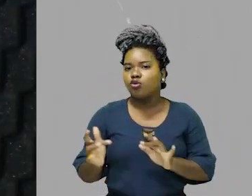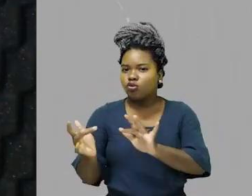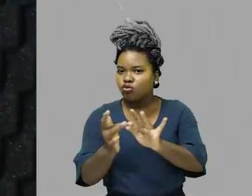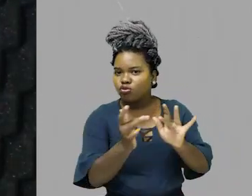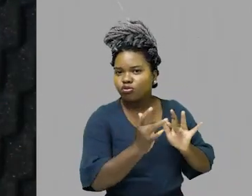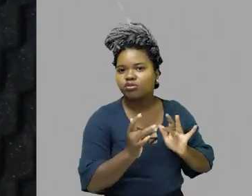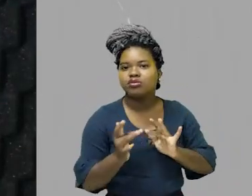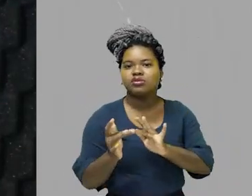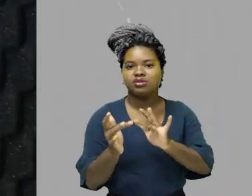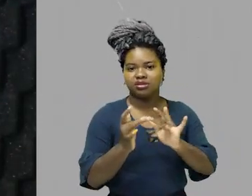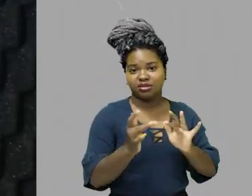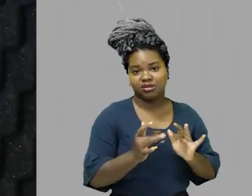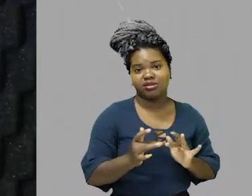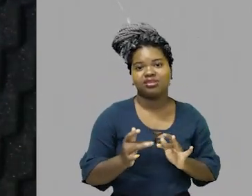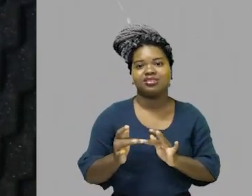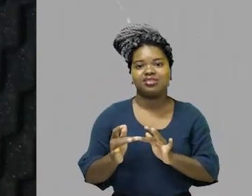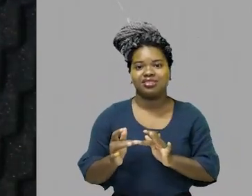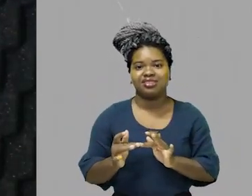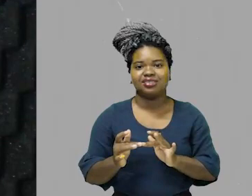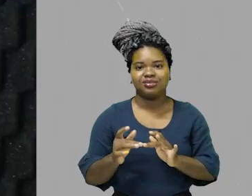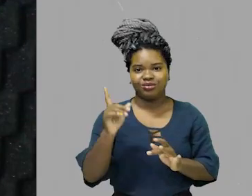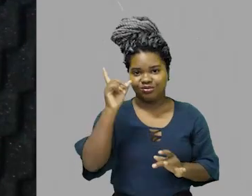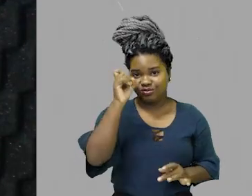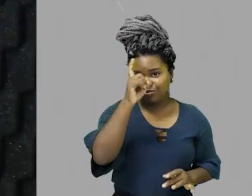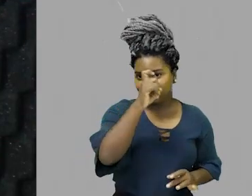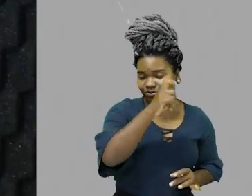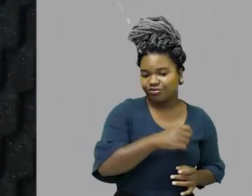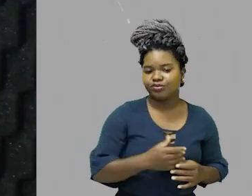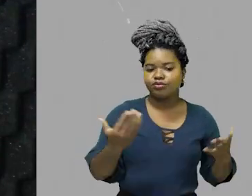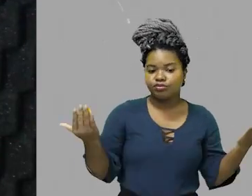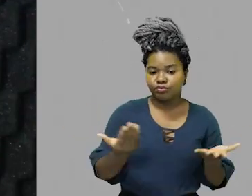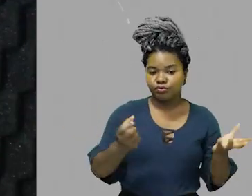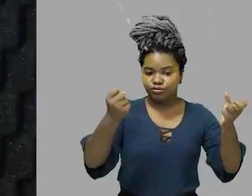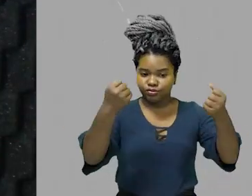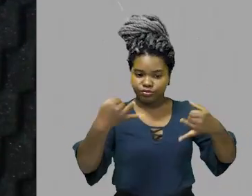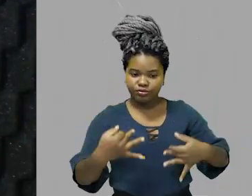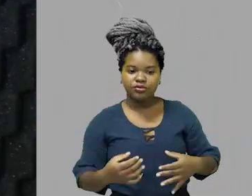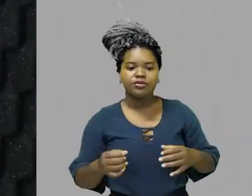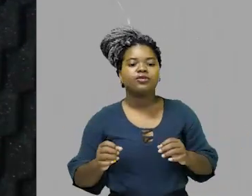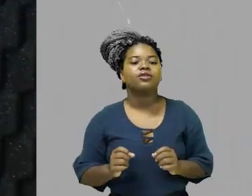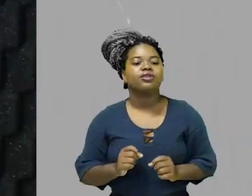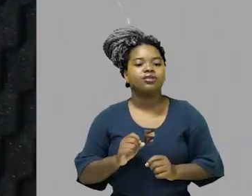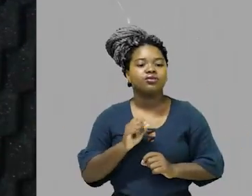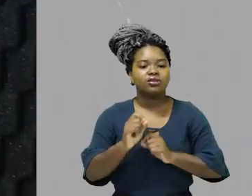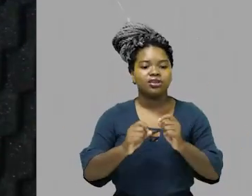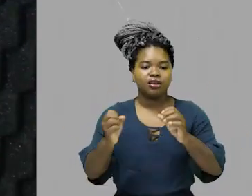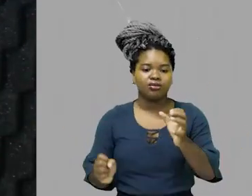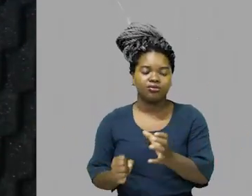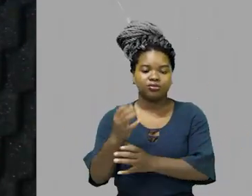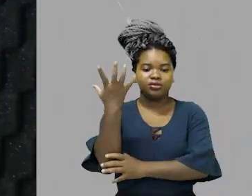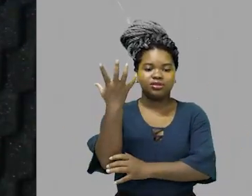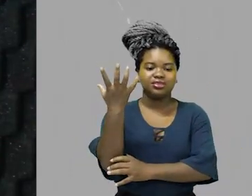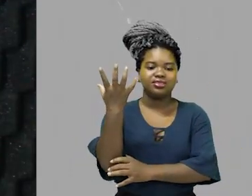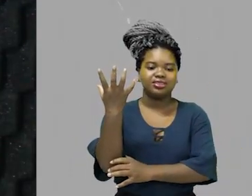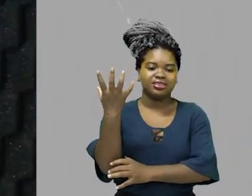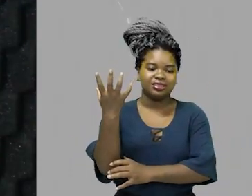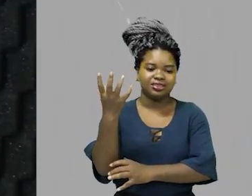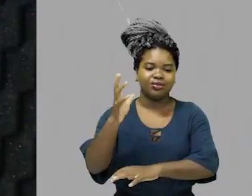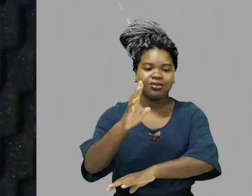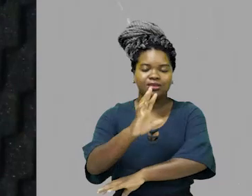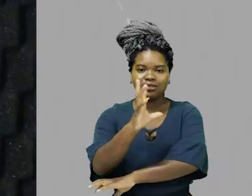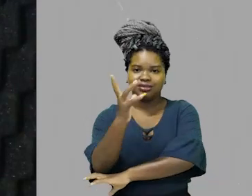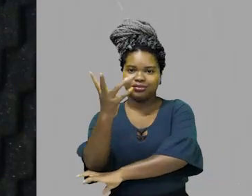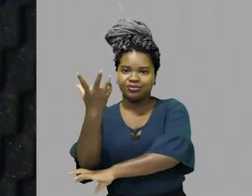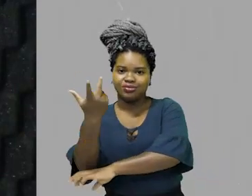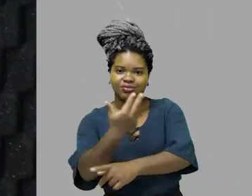essas aulas, nessa aula de hoje, eu quero trabalhar um pouco sobre a origem e evolução das plantas. O que a teoria evolutiva diz a respeito da origem